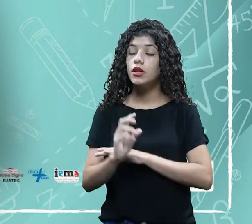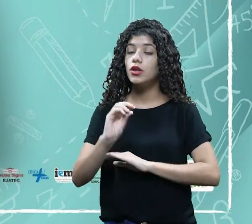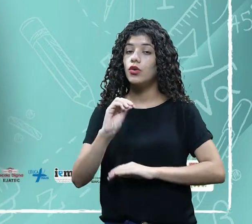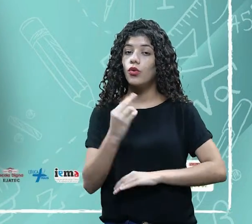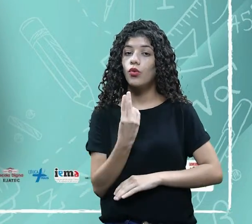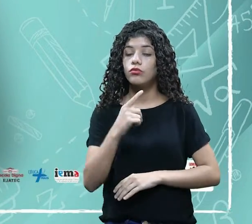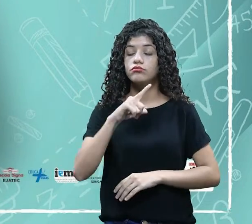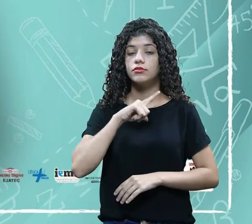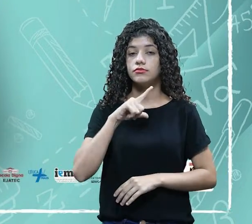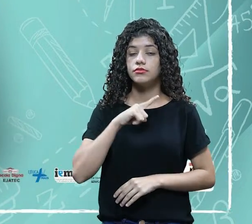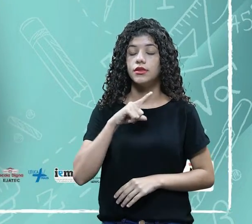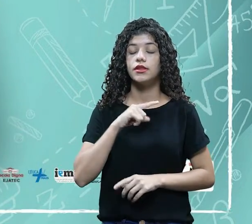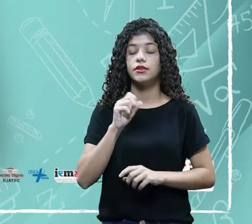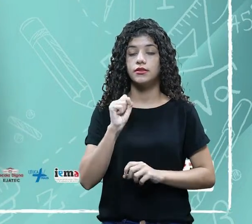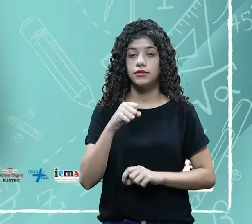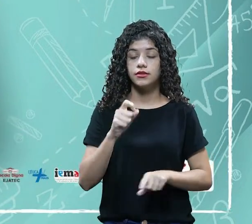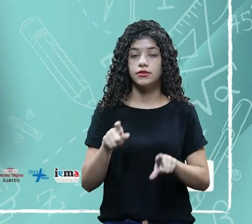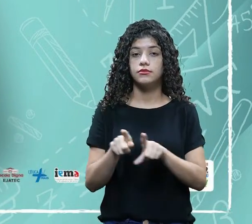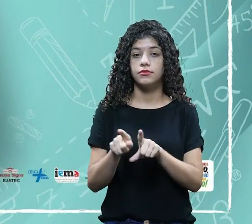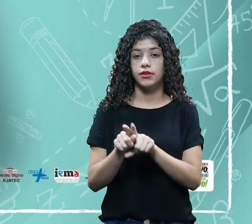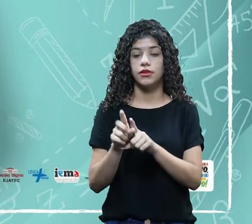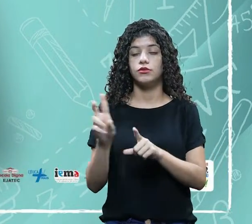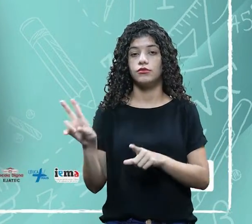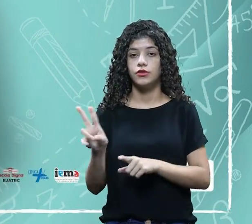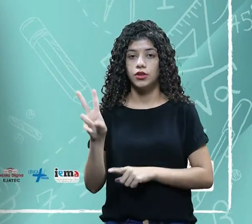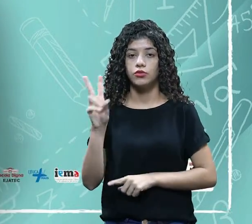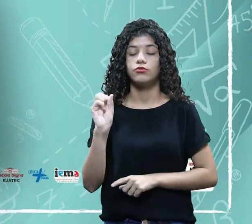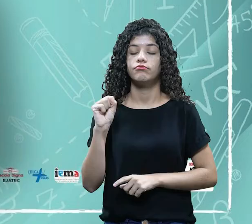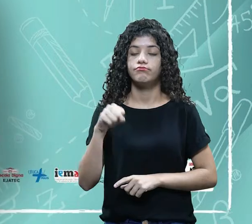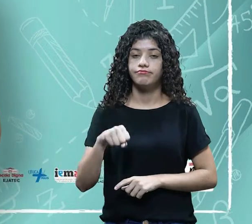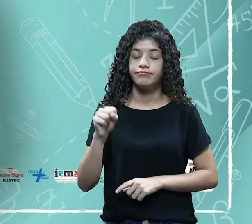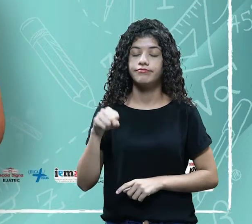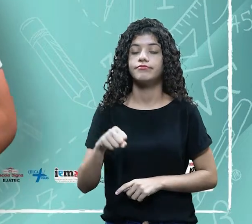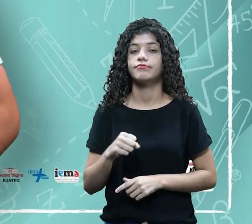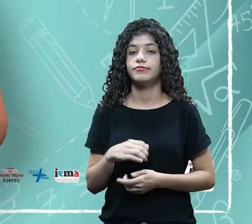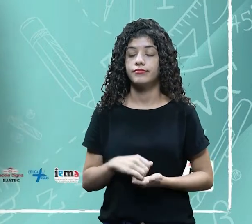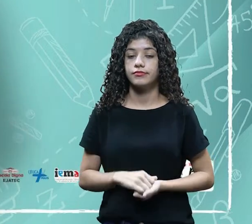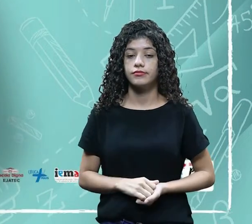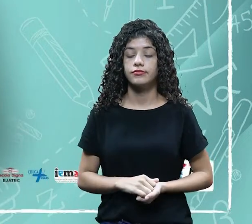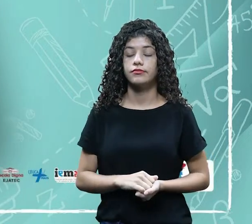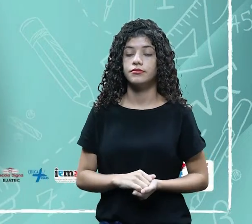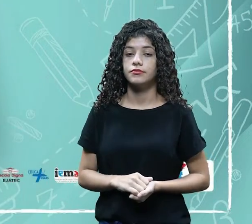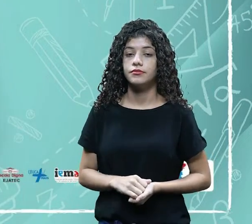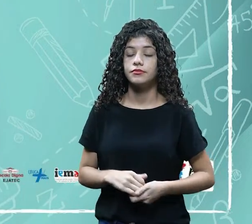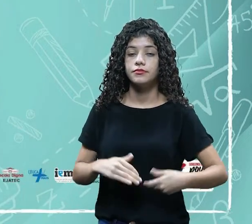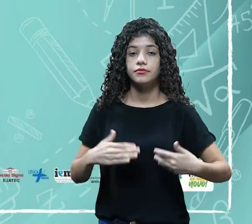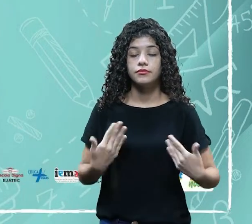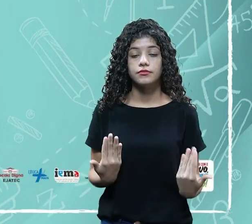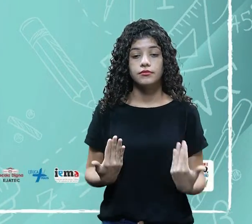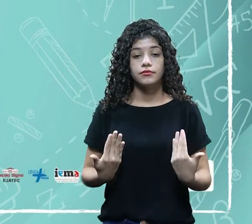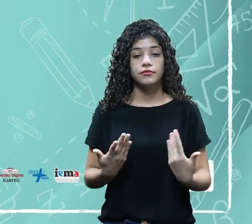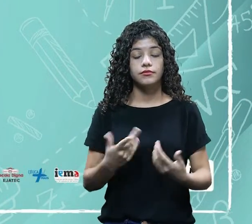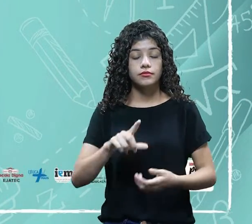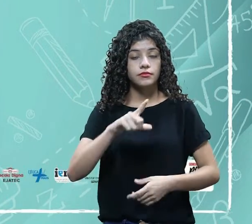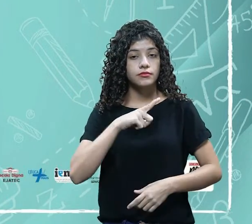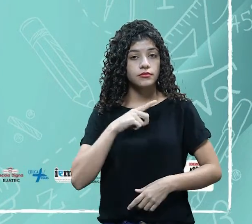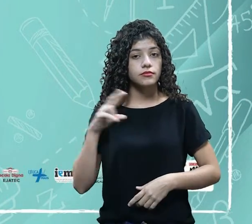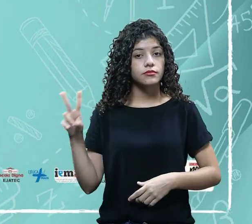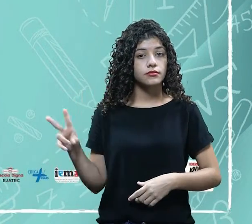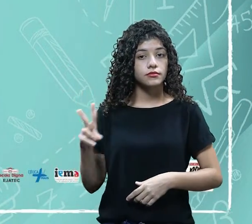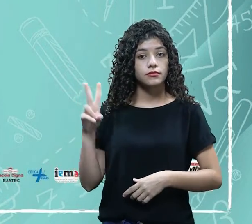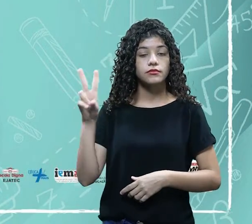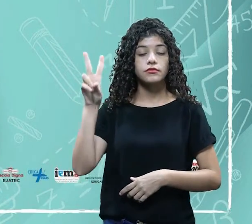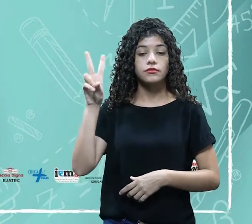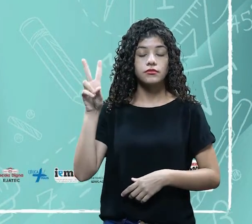tem um valor secundário, se ele tem valor, né, documental, histórico. Então, se aquele documento ele tem um valor